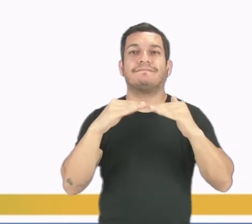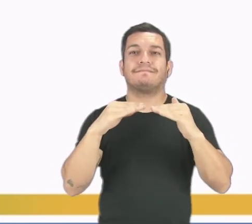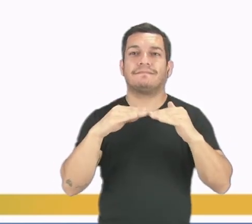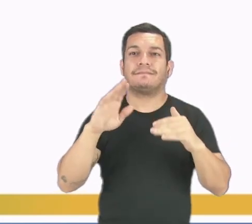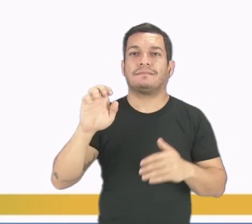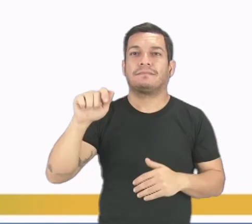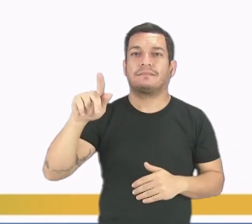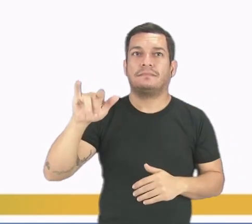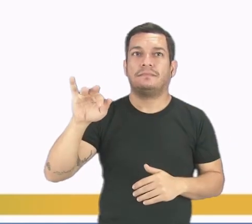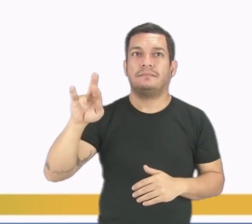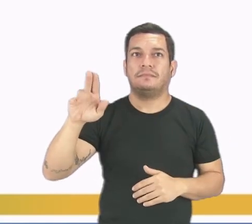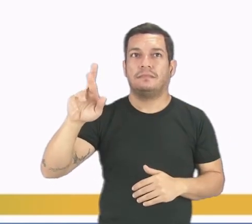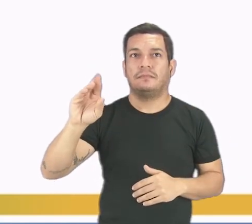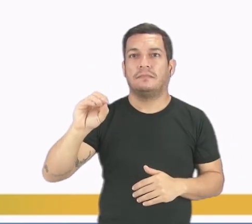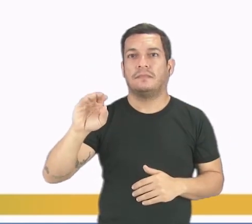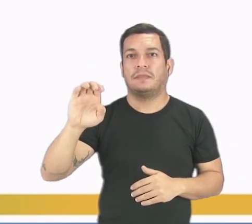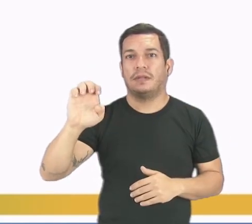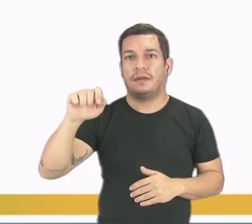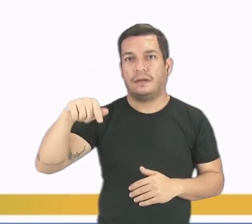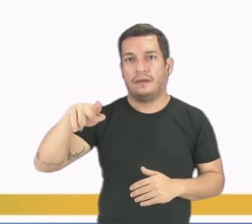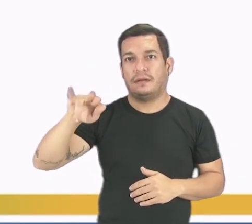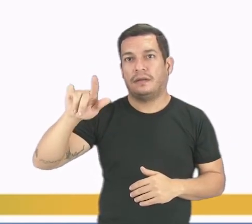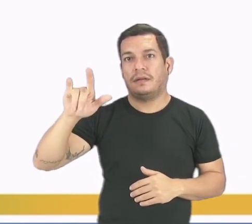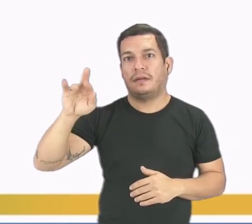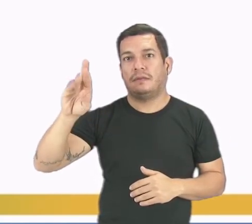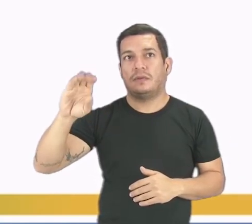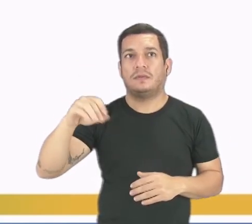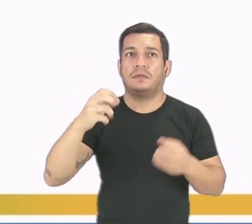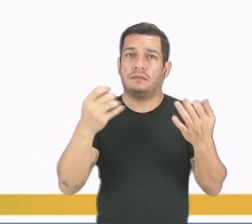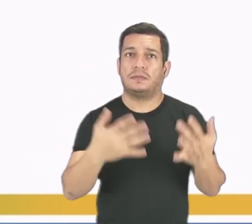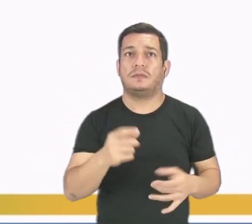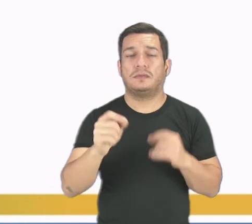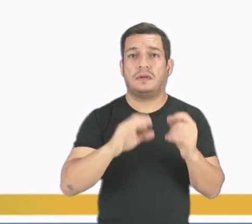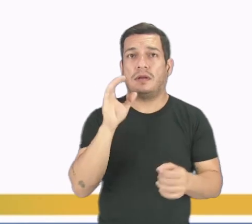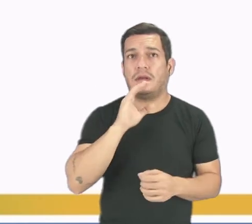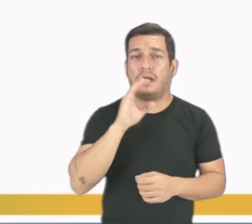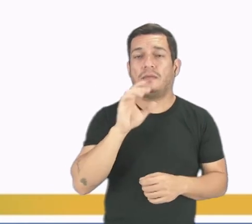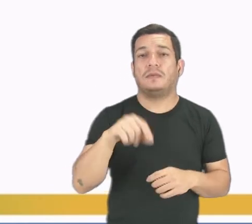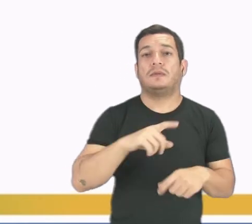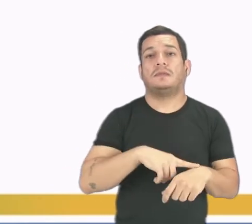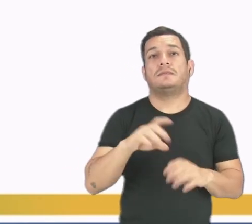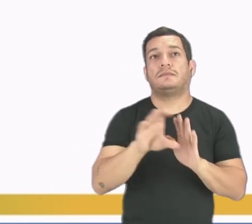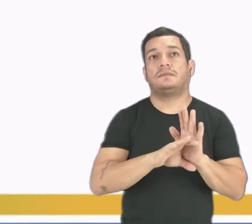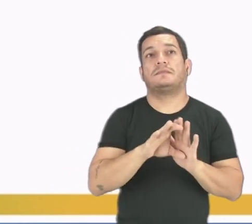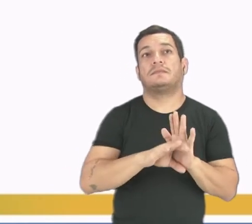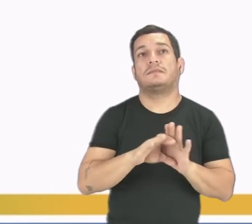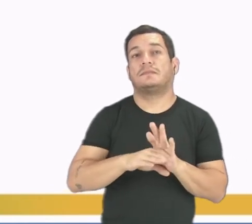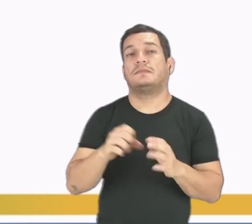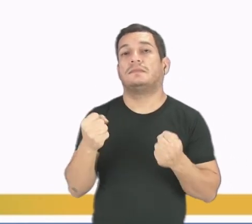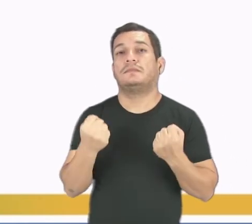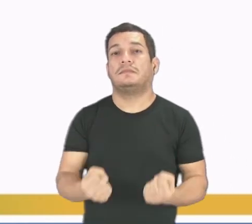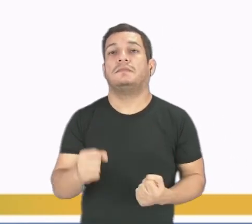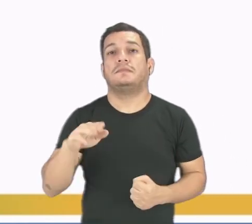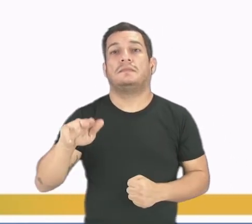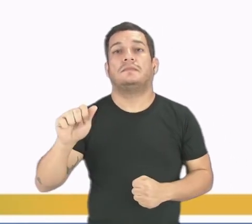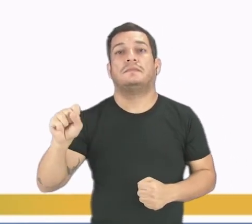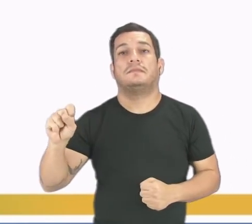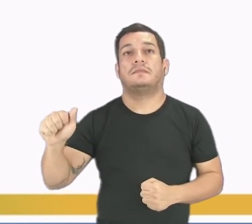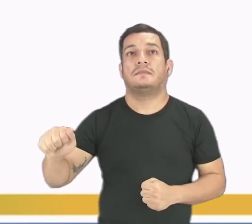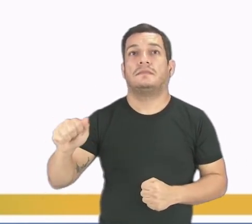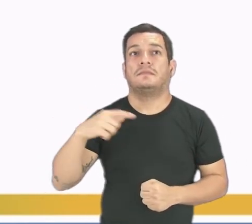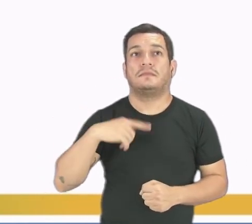terei um momento resultante. Então, a soma do momento resultante é a soma dos momentos de cada força individualmente